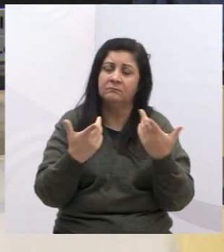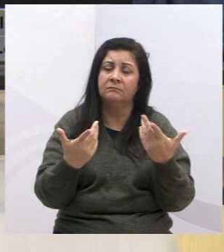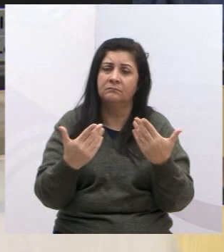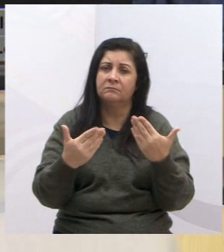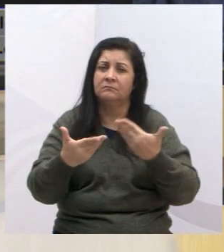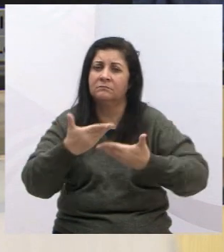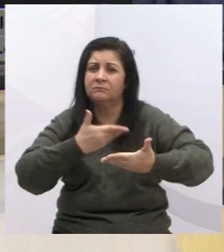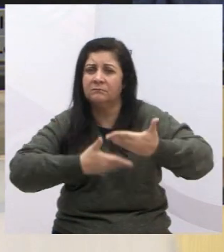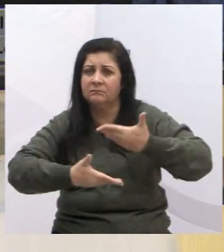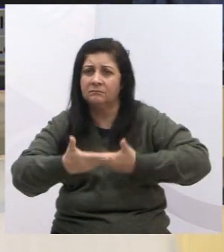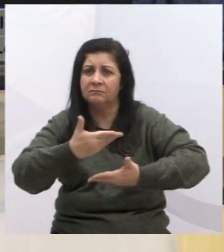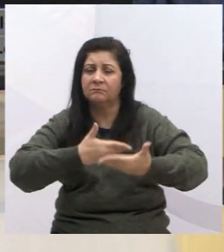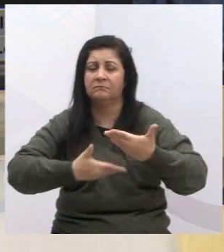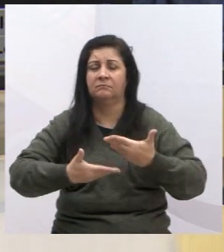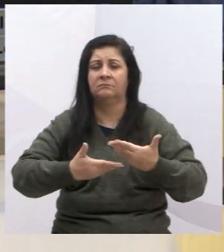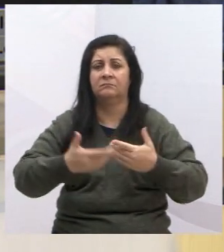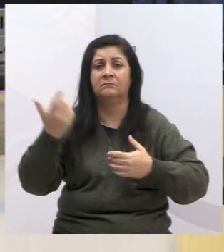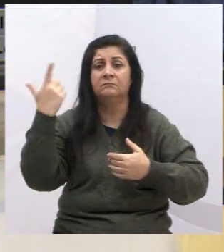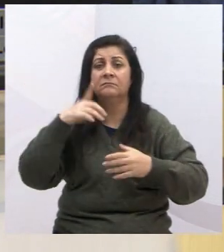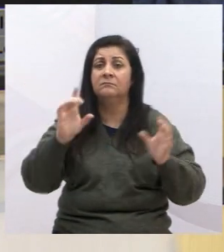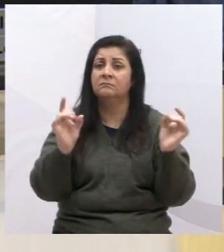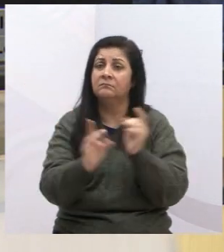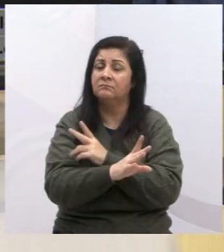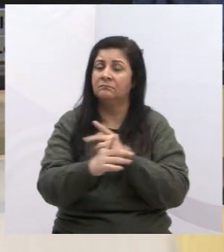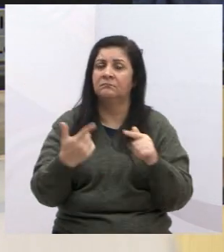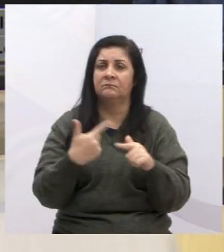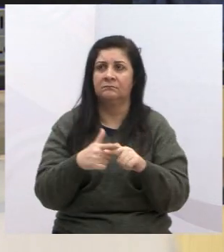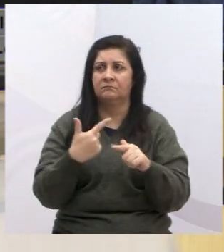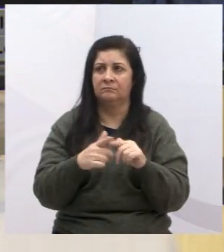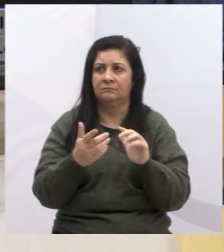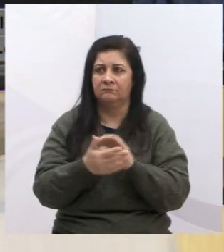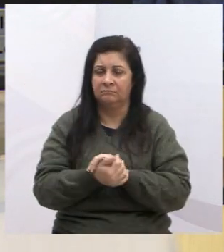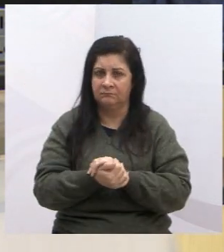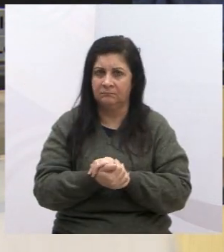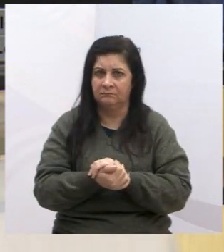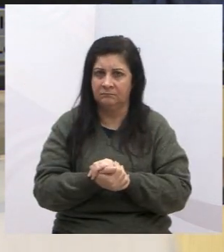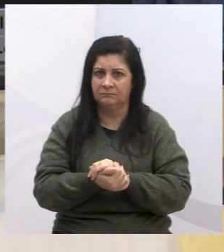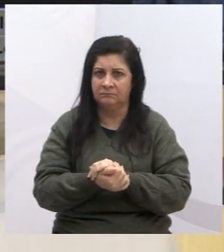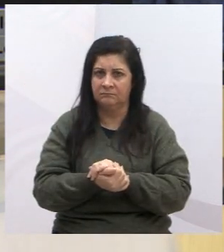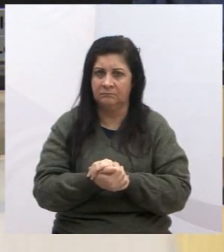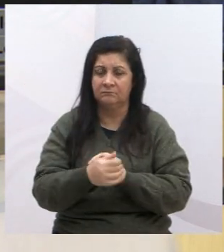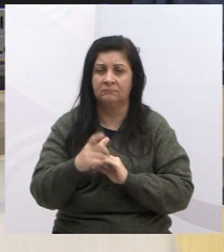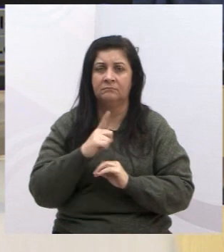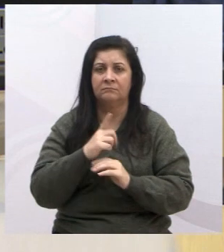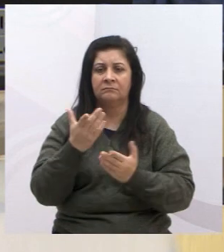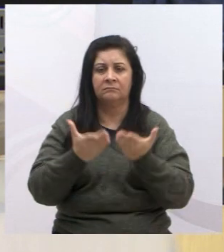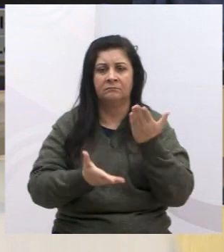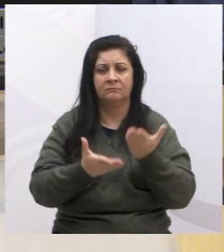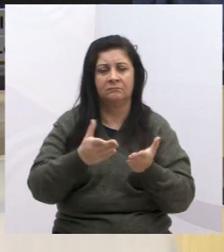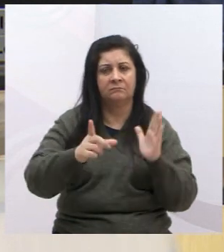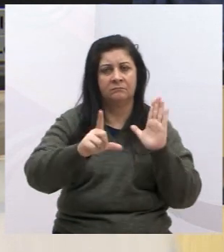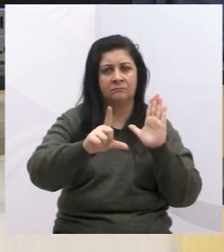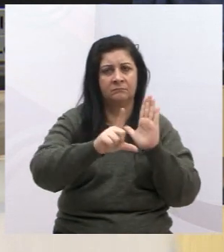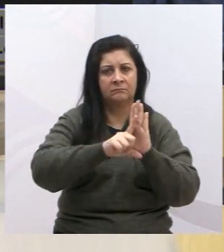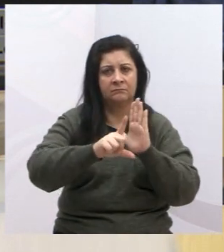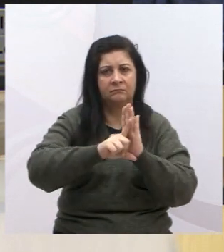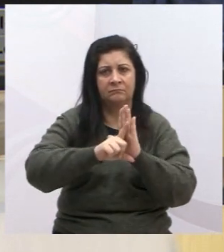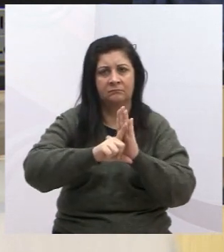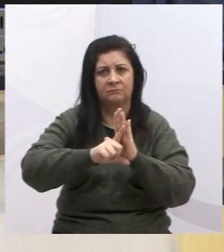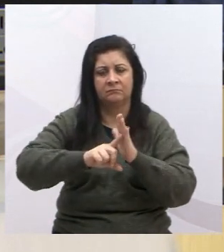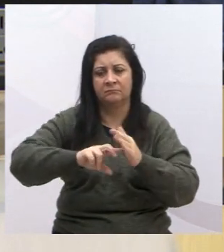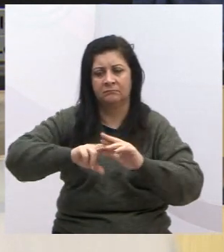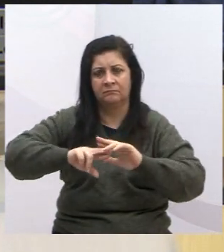buscar soluções para o problema relatado, assegurando equilíbrio entre legislação, regularização